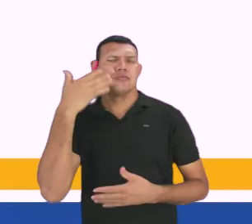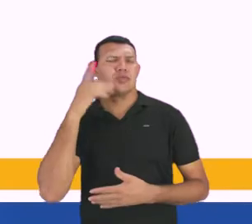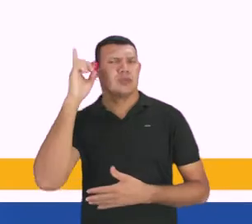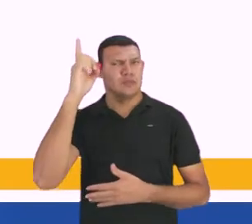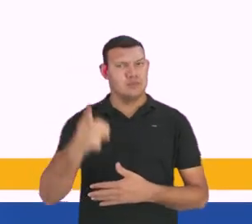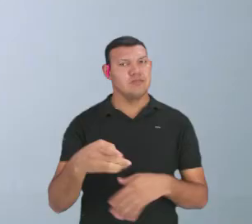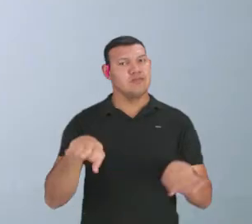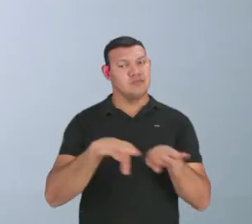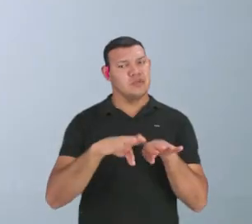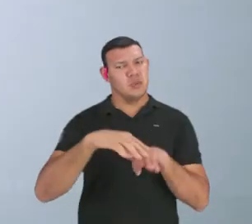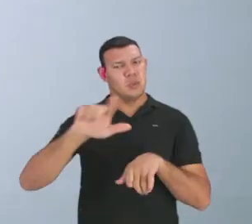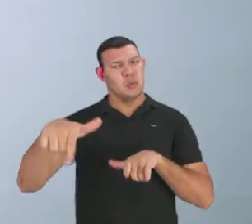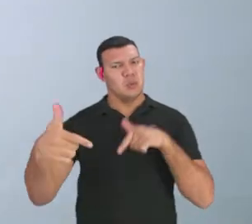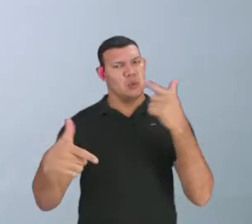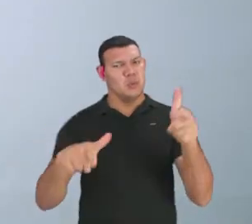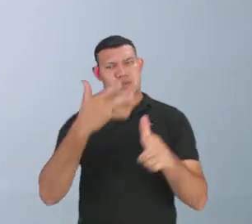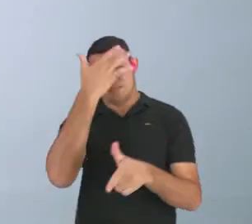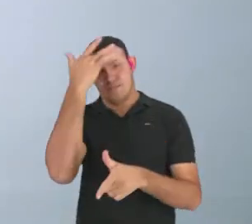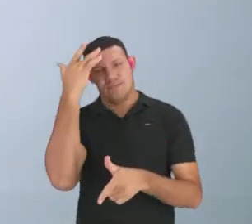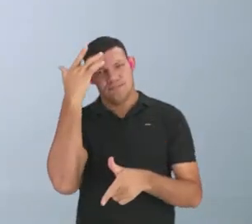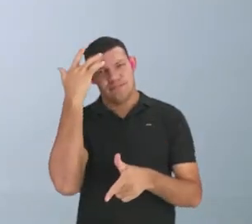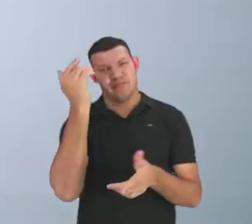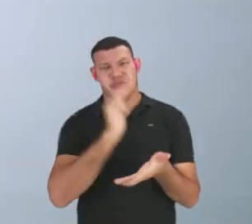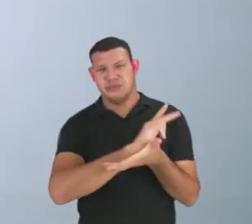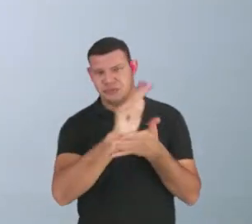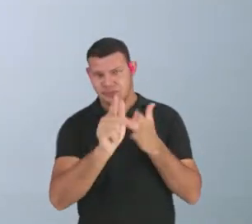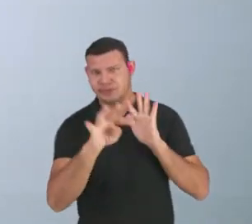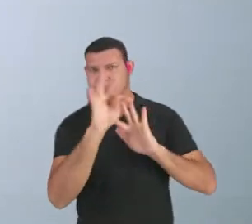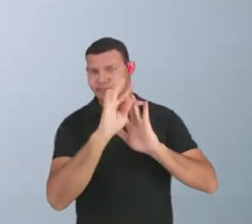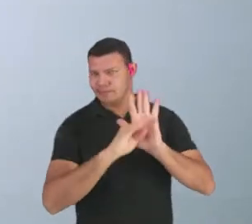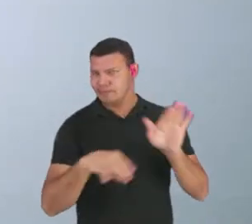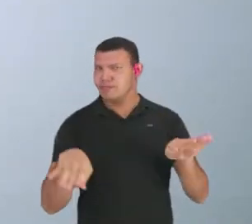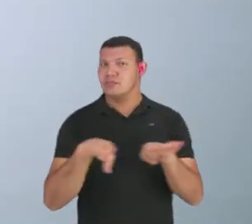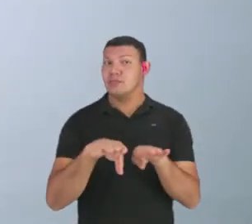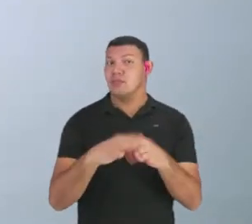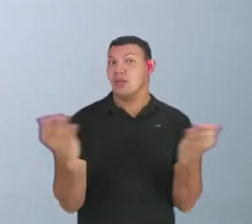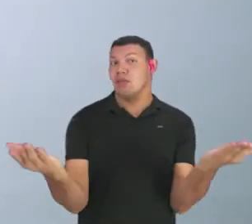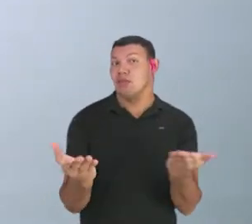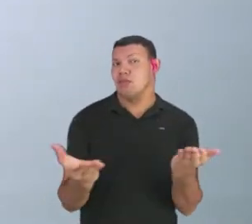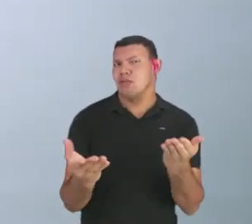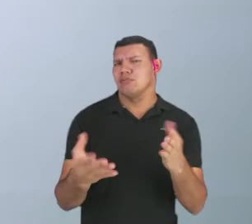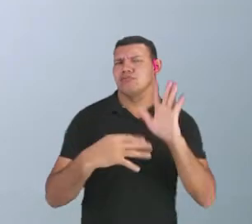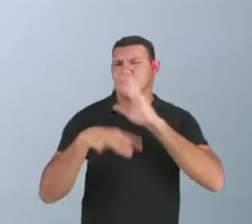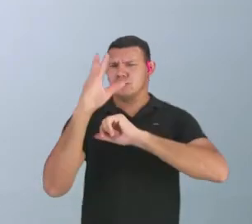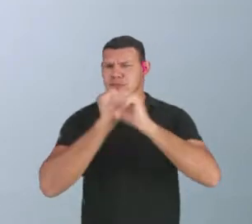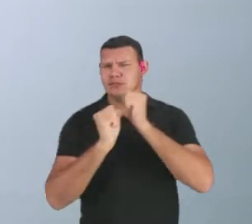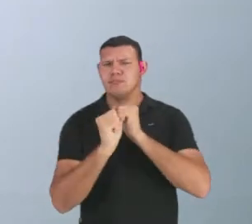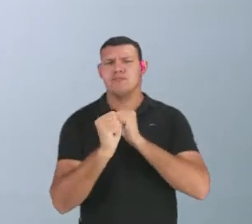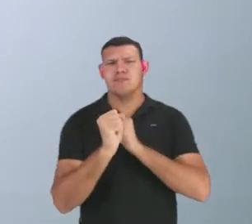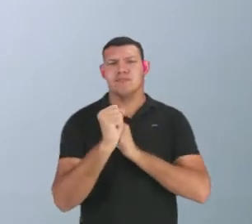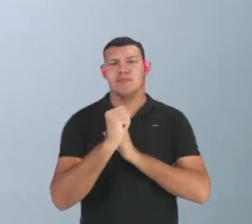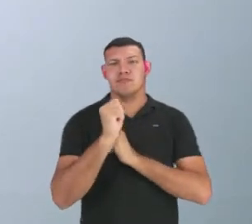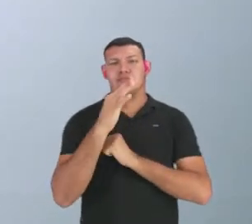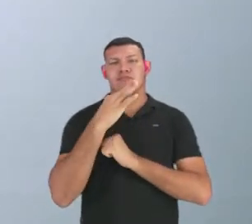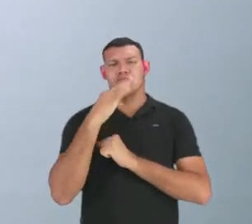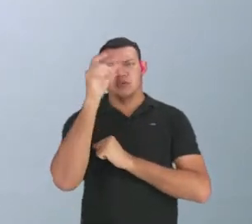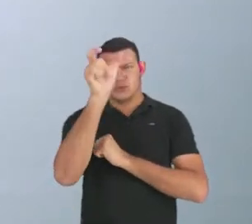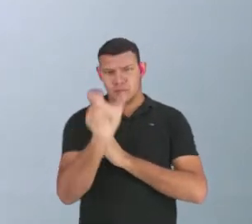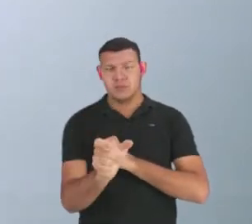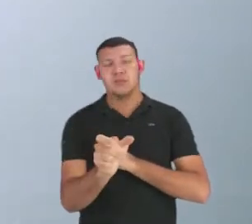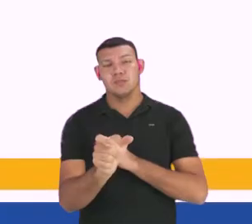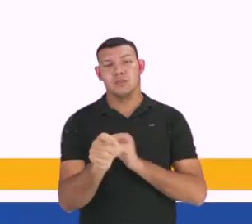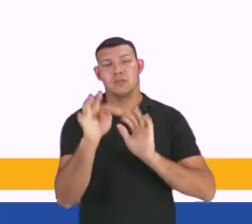outras pessoas e também em diversos textos. Só que agora a gente vai aprender a reconhecer isso nos textos. Vamos